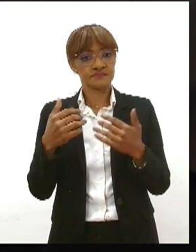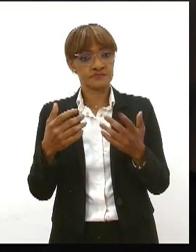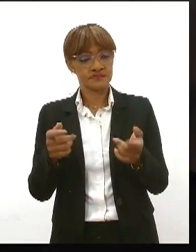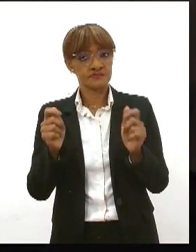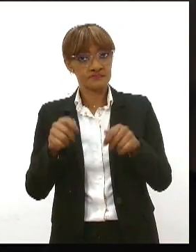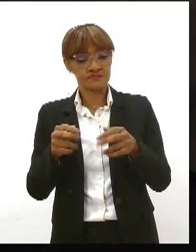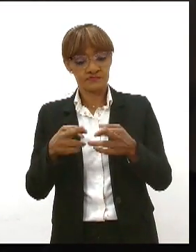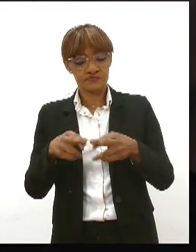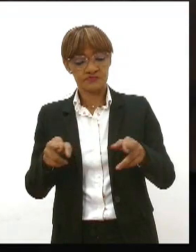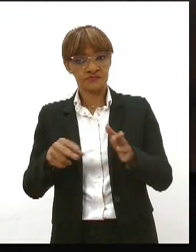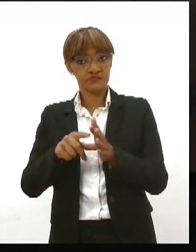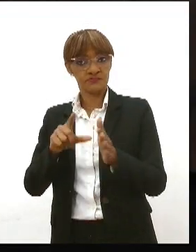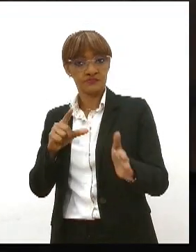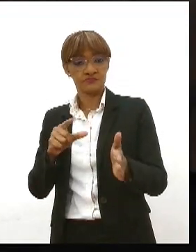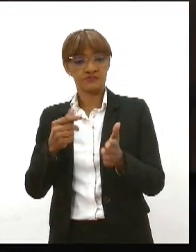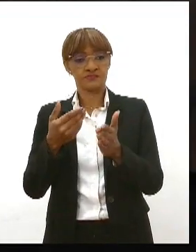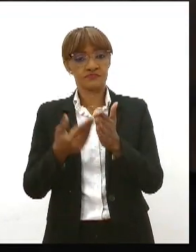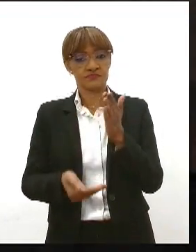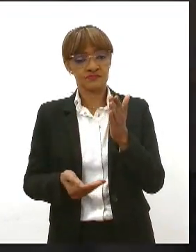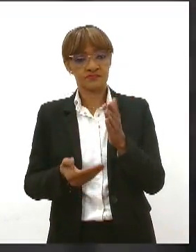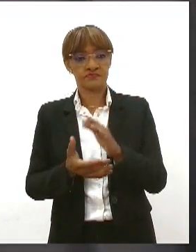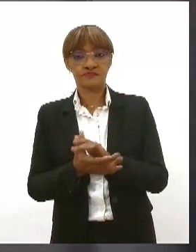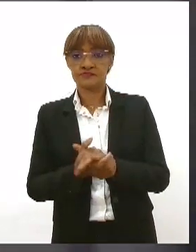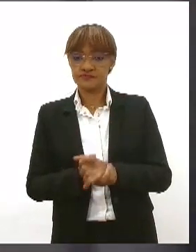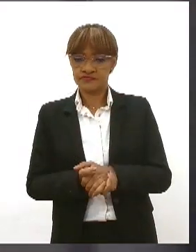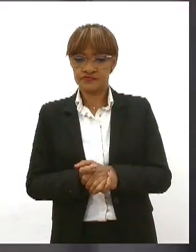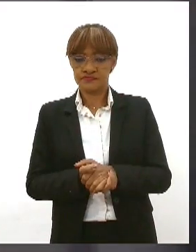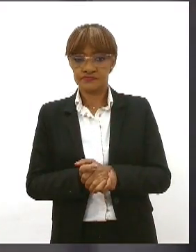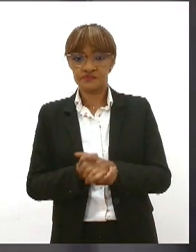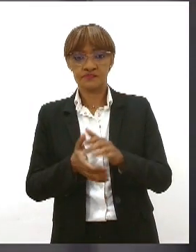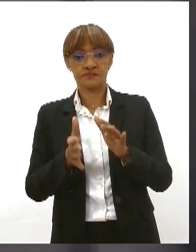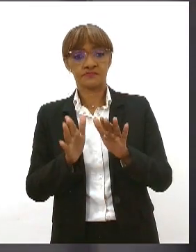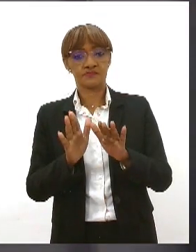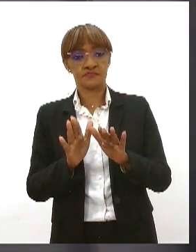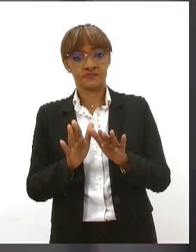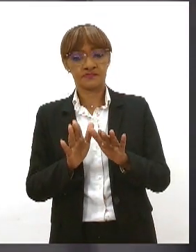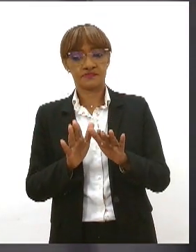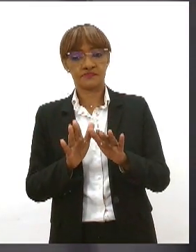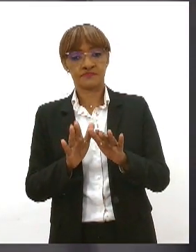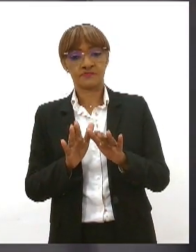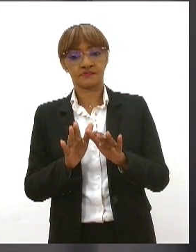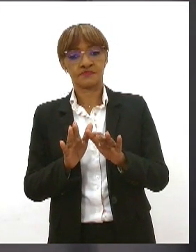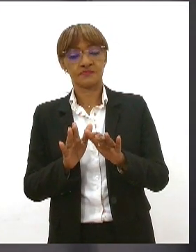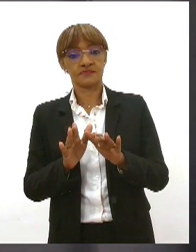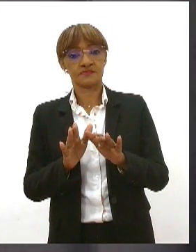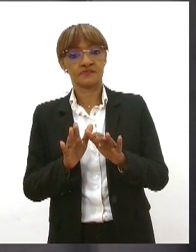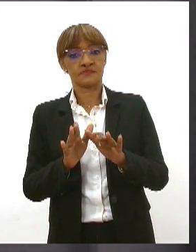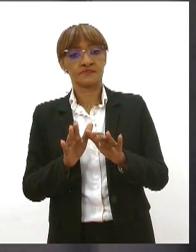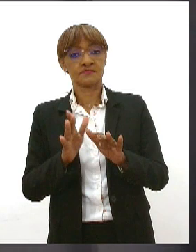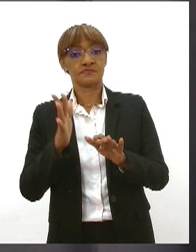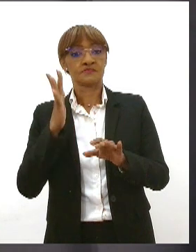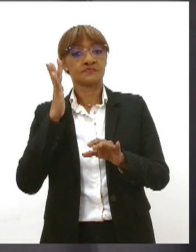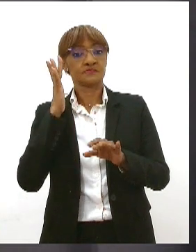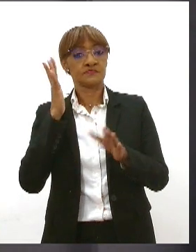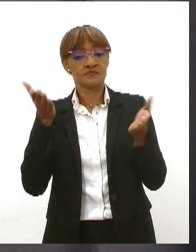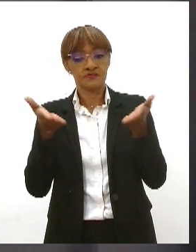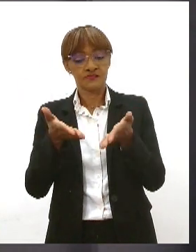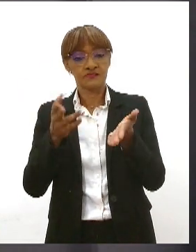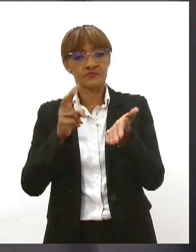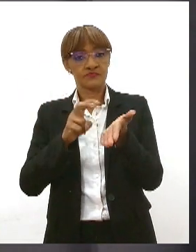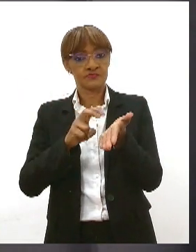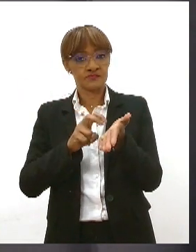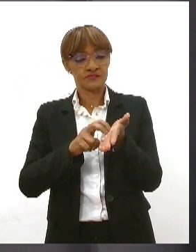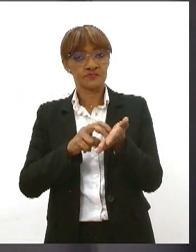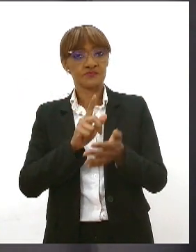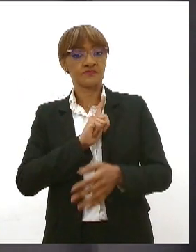em decorrência da decisão do Supremo. O problema é que... E olha, na manhã desta quarta-feira, o governador Fábio Mitidieri e